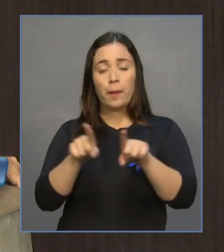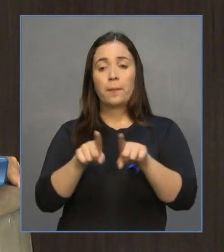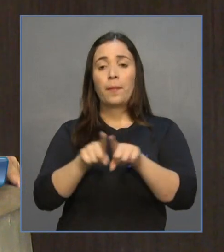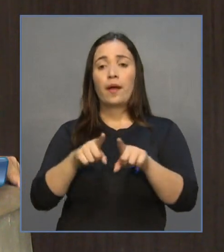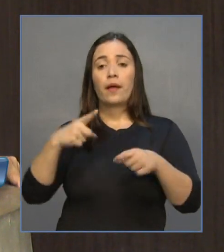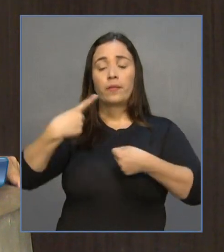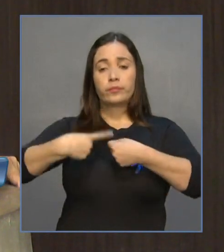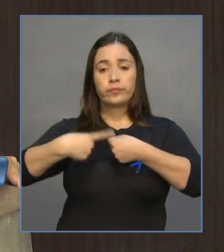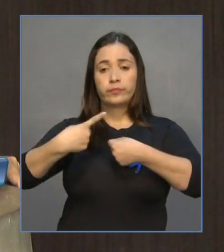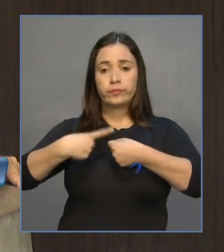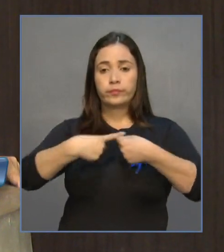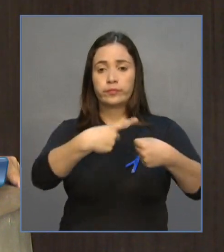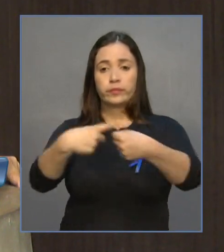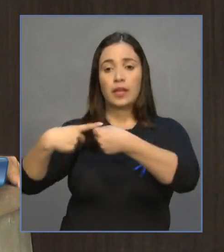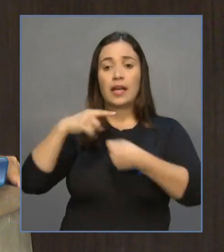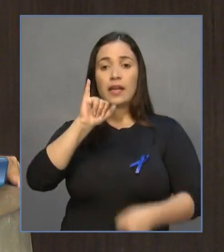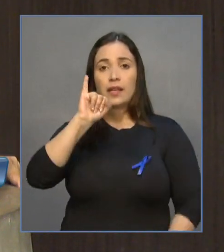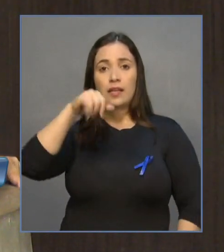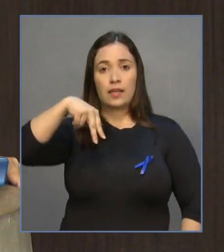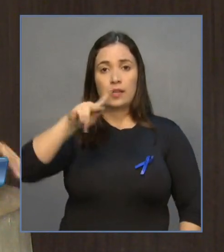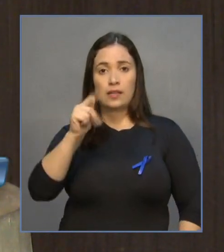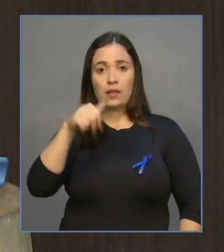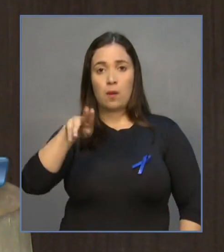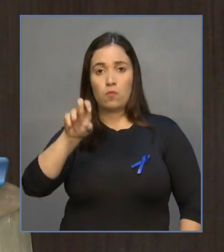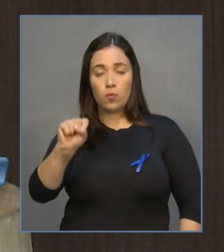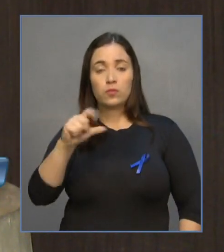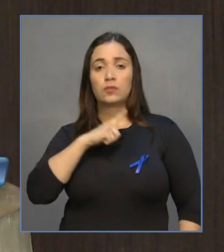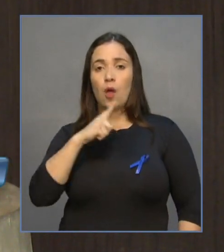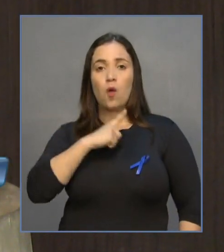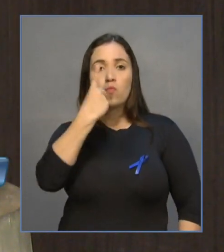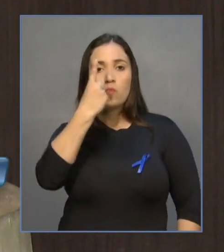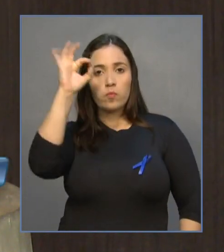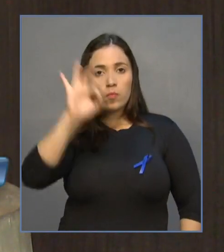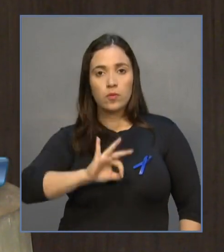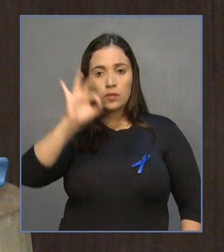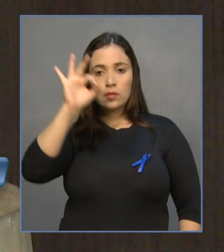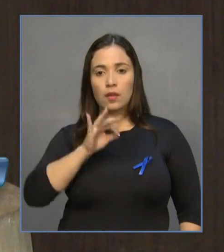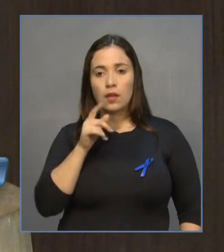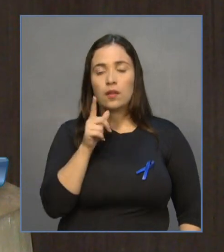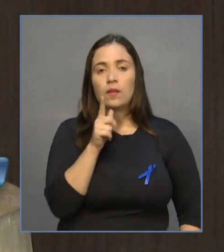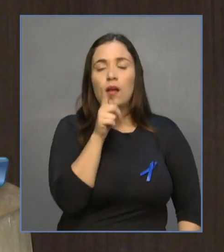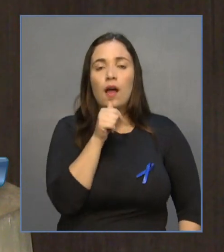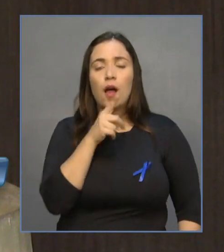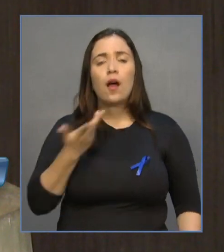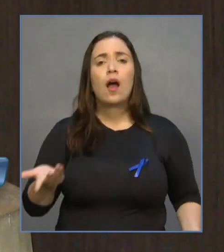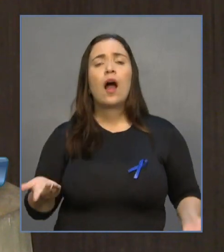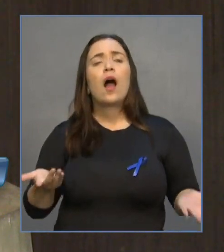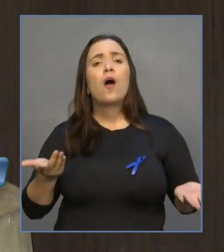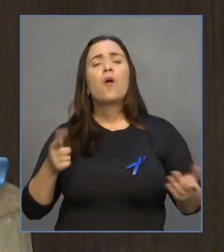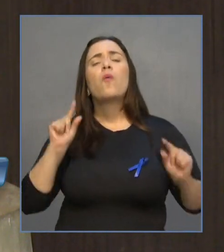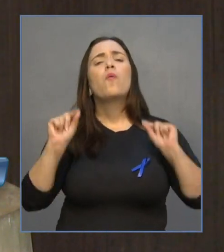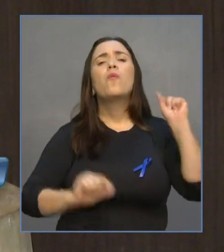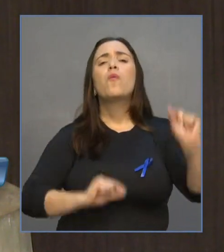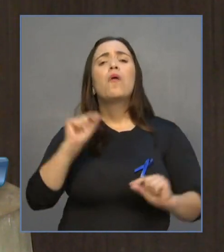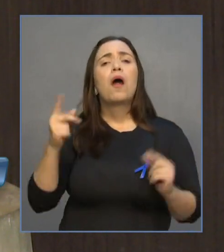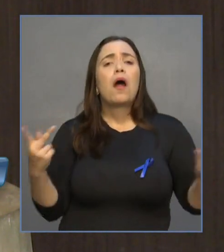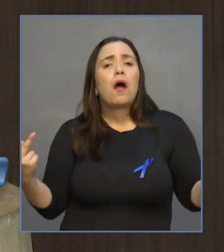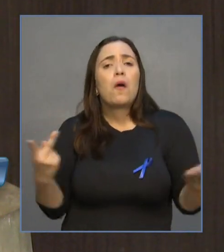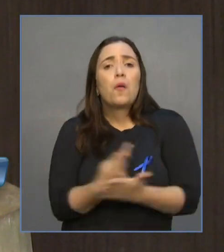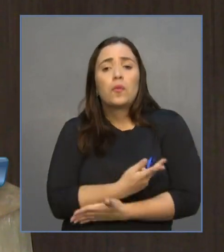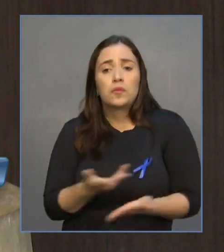com 1% de água. 1% de água. Mas onde é que está acontecendo,